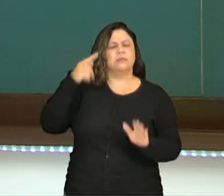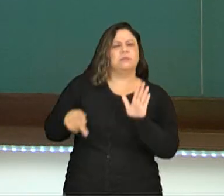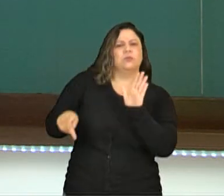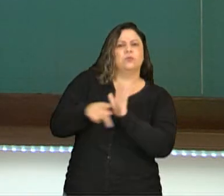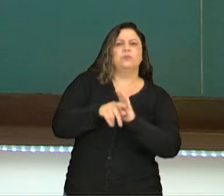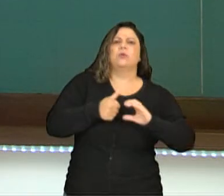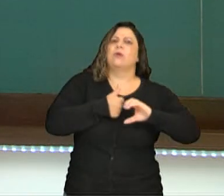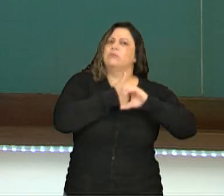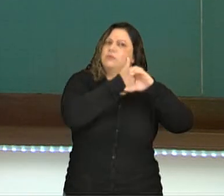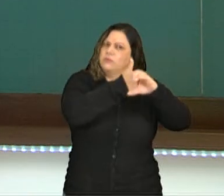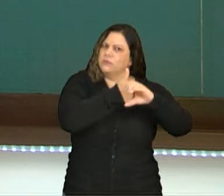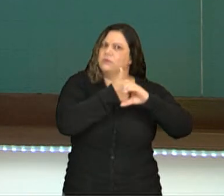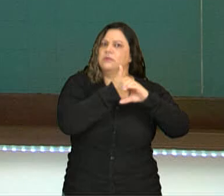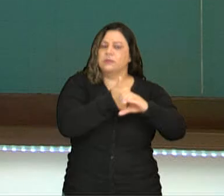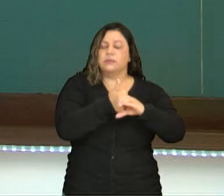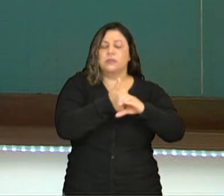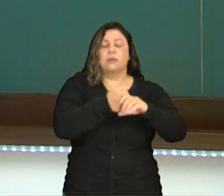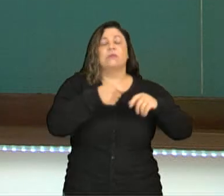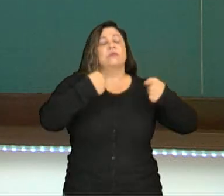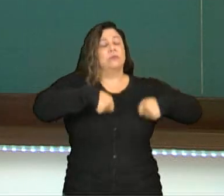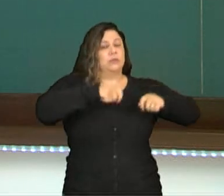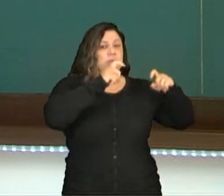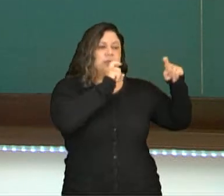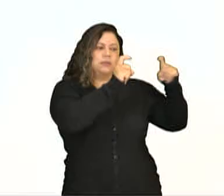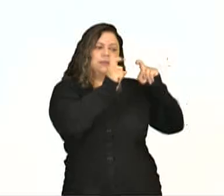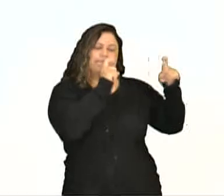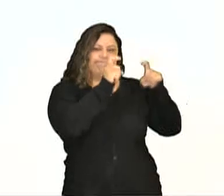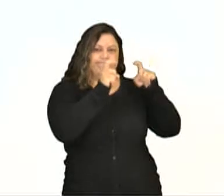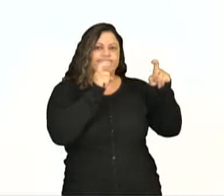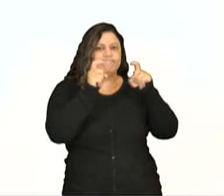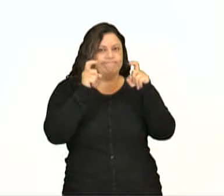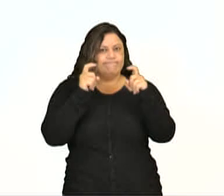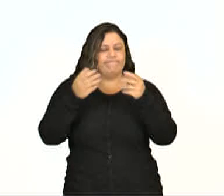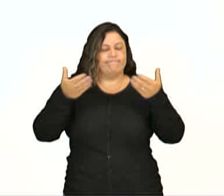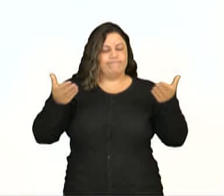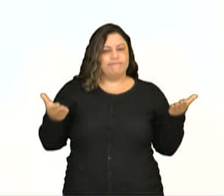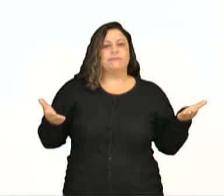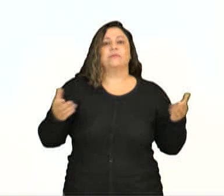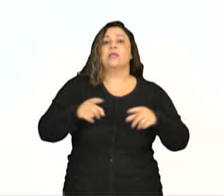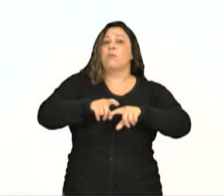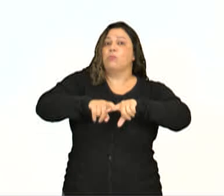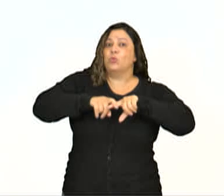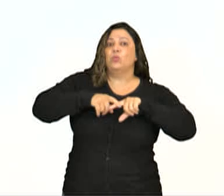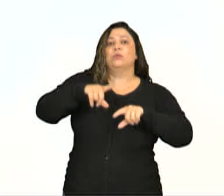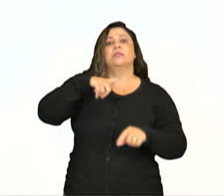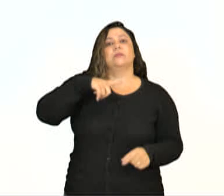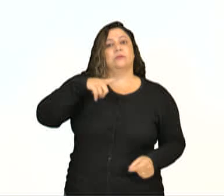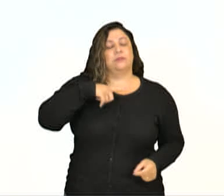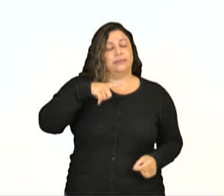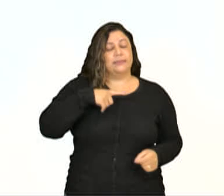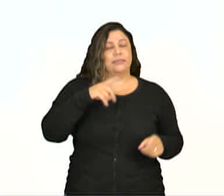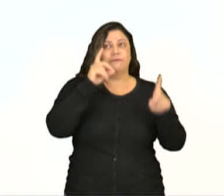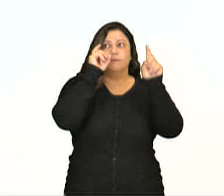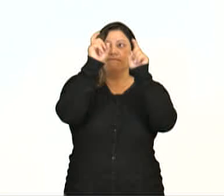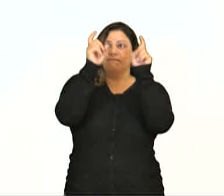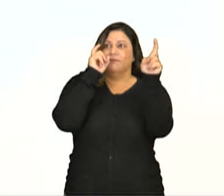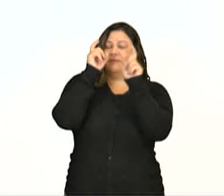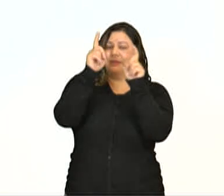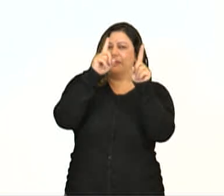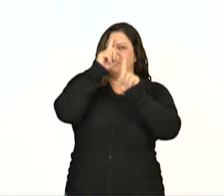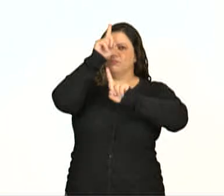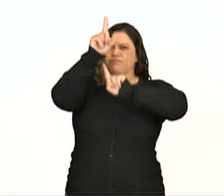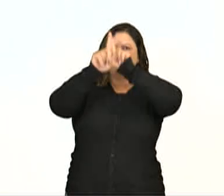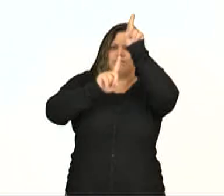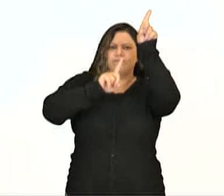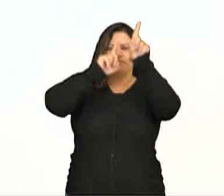precisa necessariamente se preocupar com um outro aspecto. Por isso que existiu uma grande preocupação com a ideia